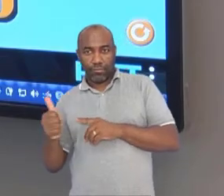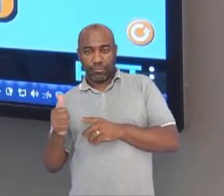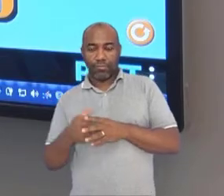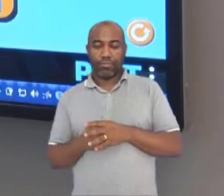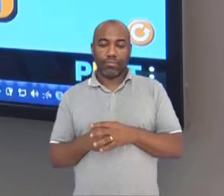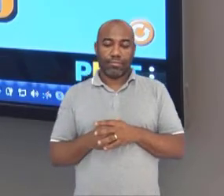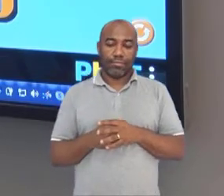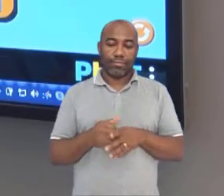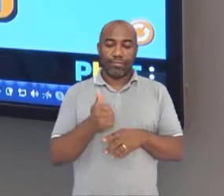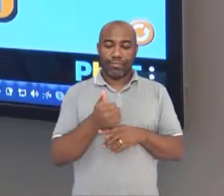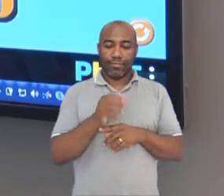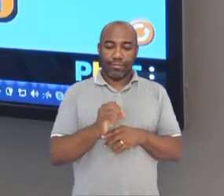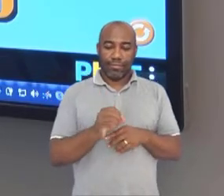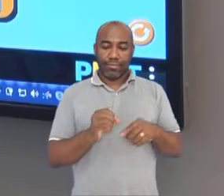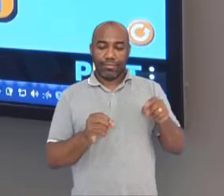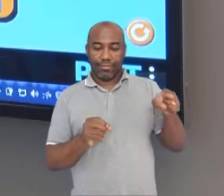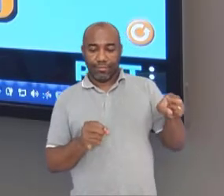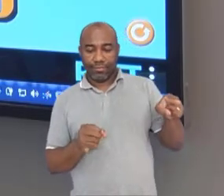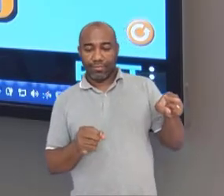10 ohms.